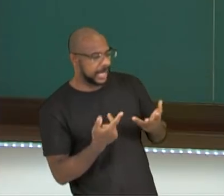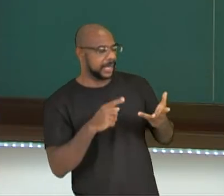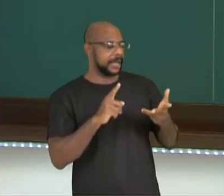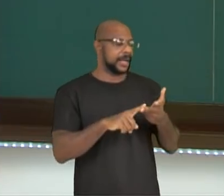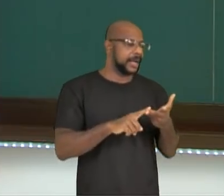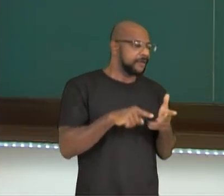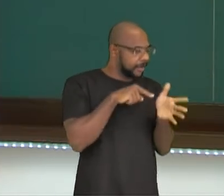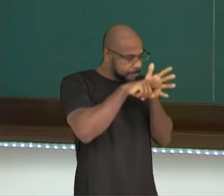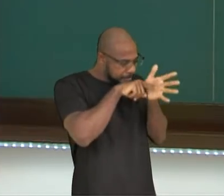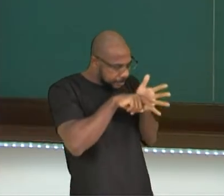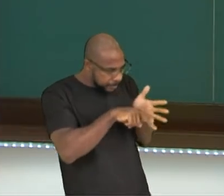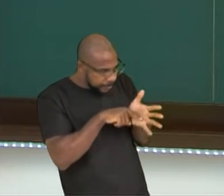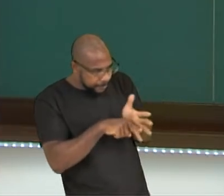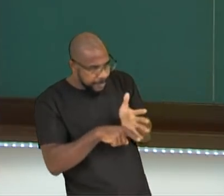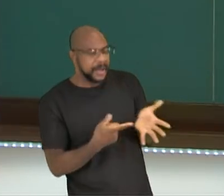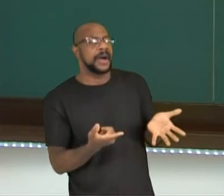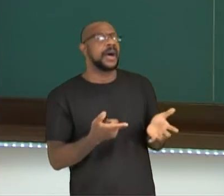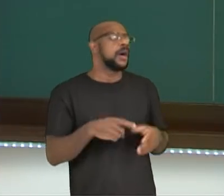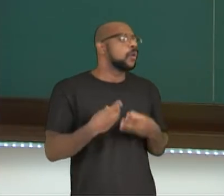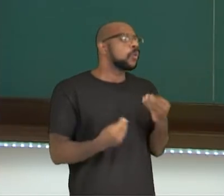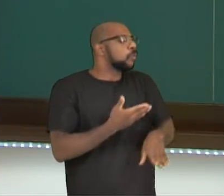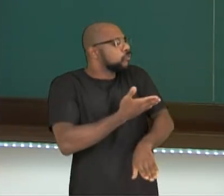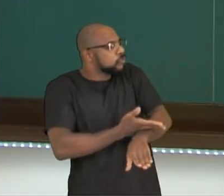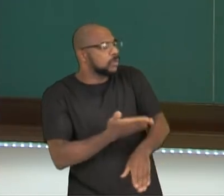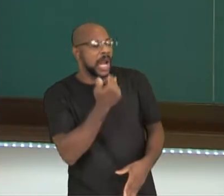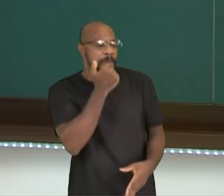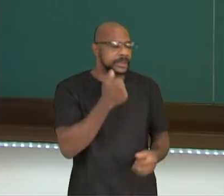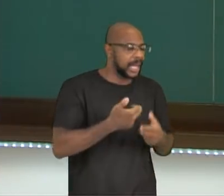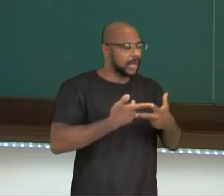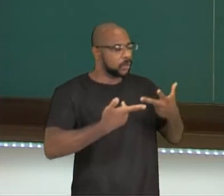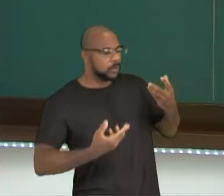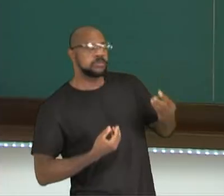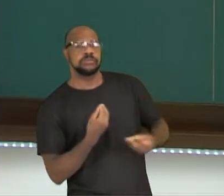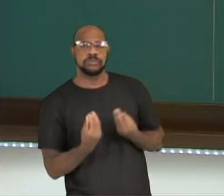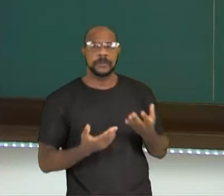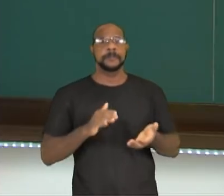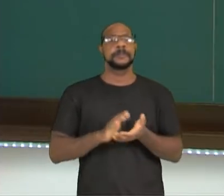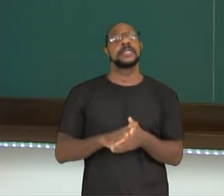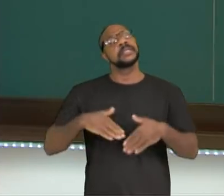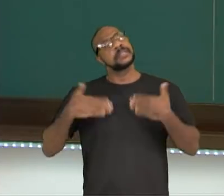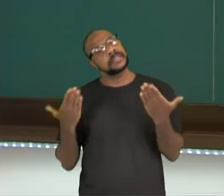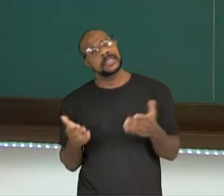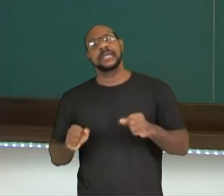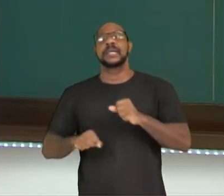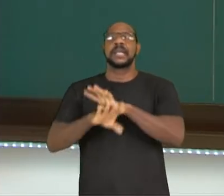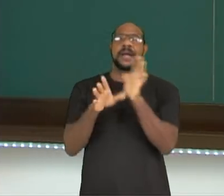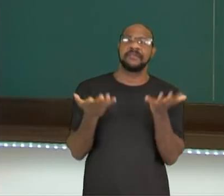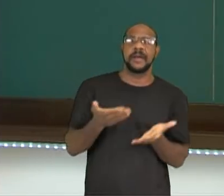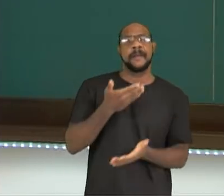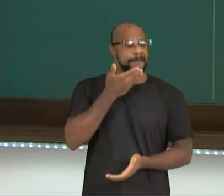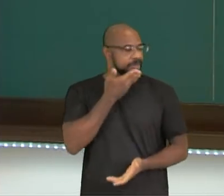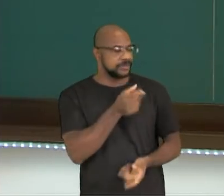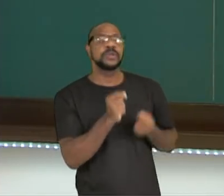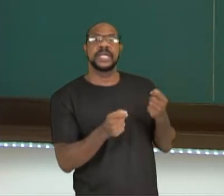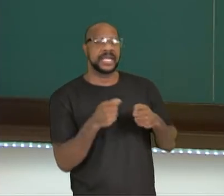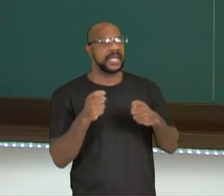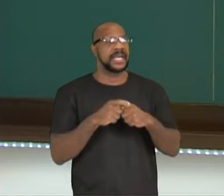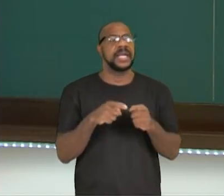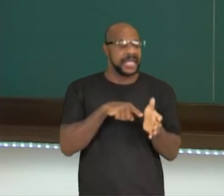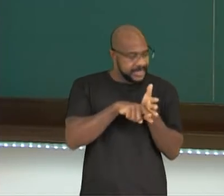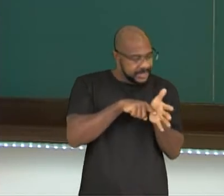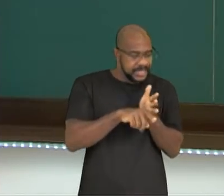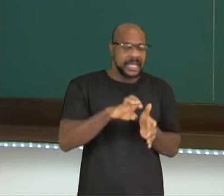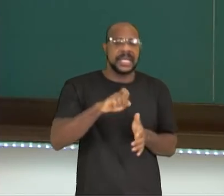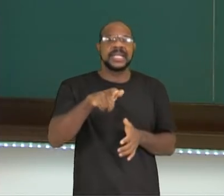vai investigar quais são os hábitos alimentares desse paciente e aí, claro, vai solicitar exames clínicos. Pode ser exame